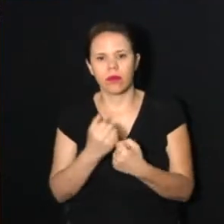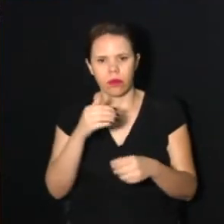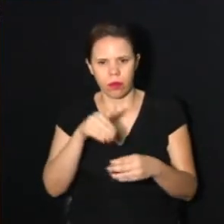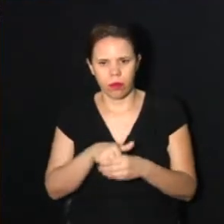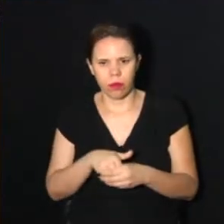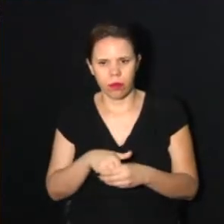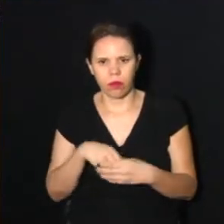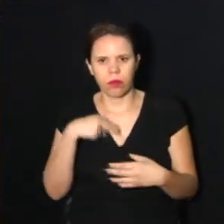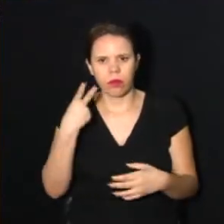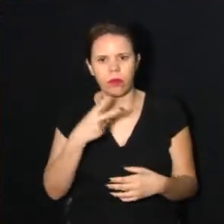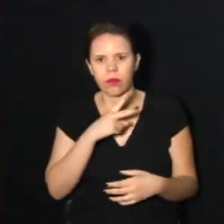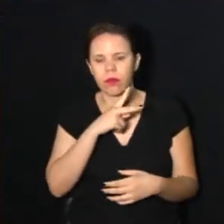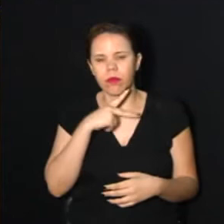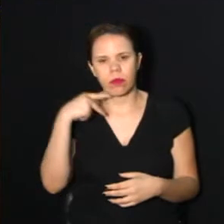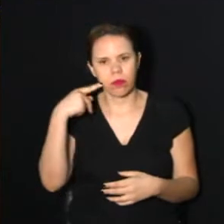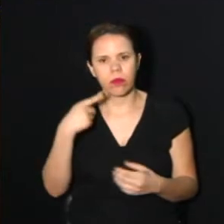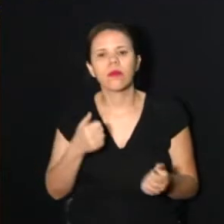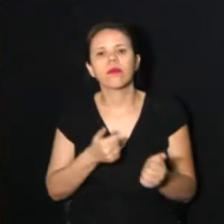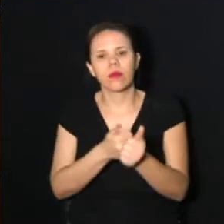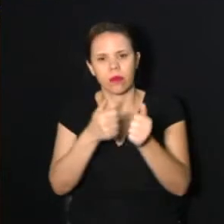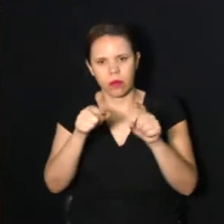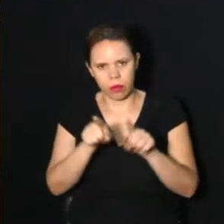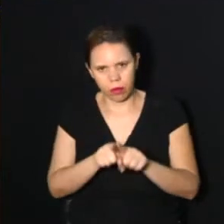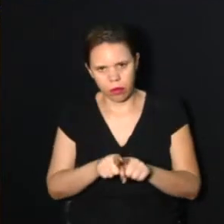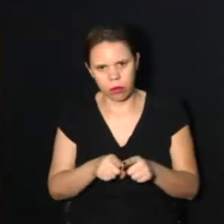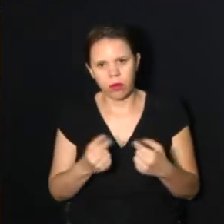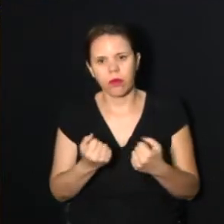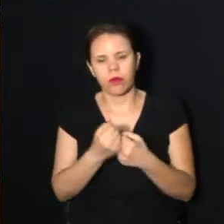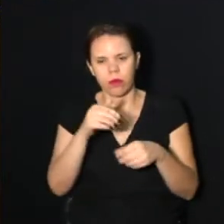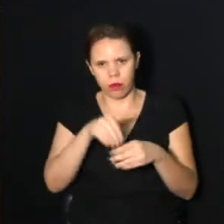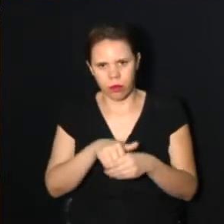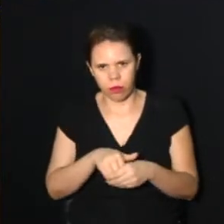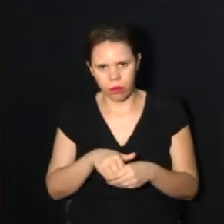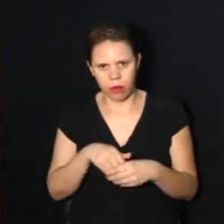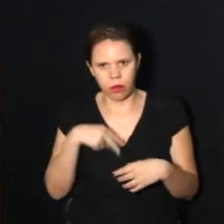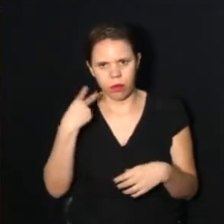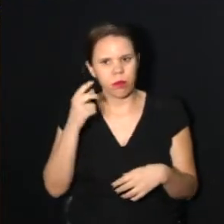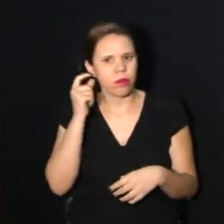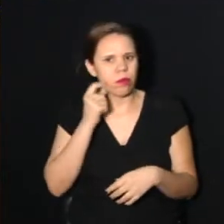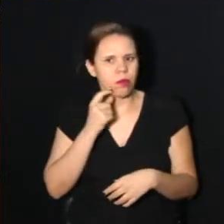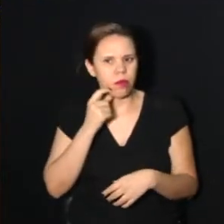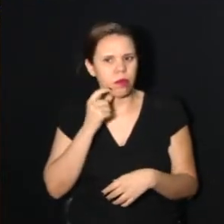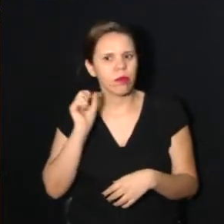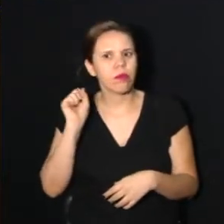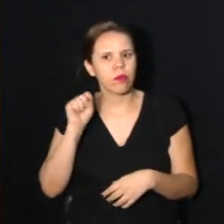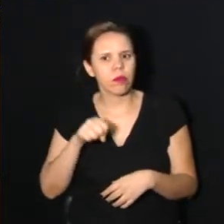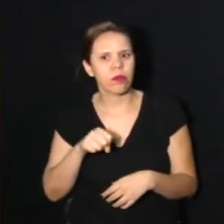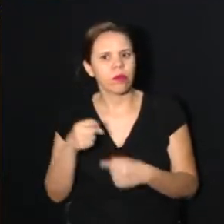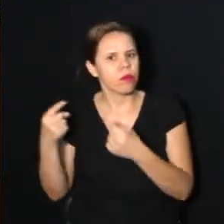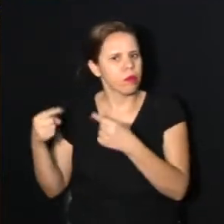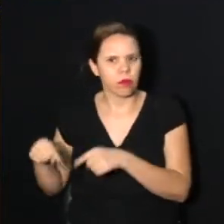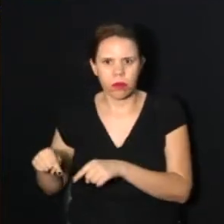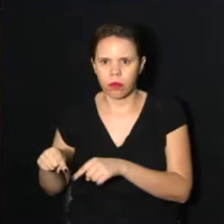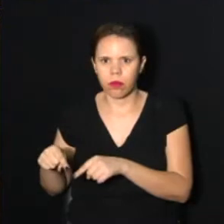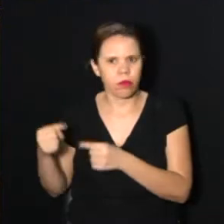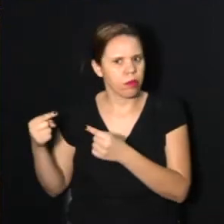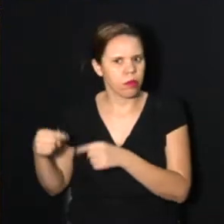Pirmínio Monteiro. Acompanho o relator, favorável. Vereador Marcelo Silva. Ao contrário, senhor presidente.